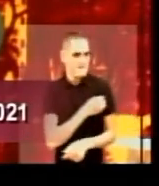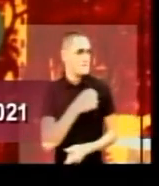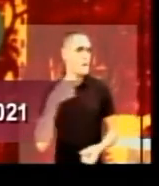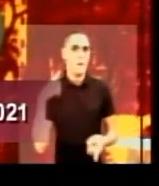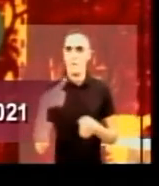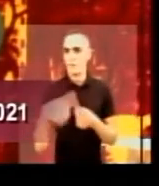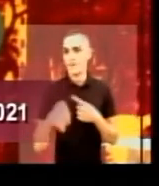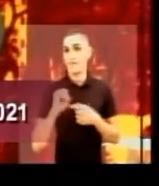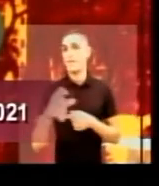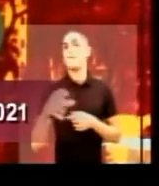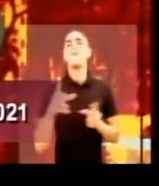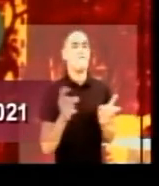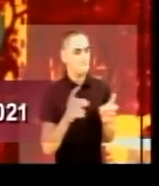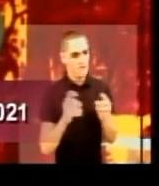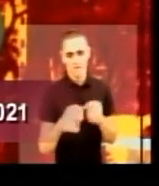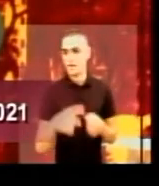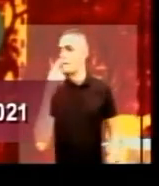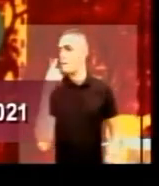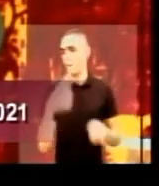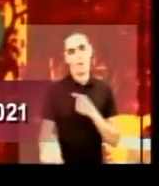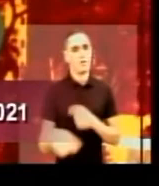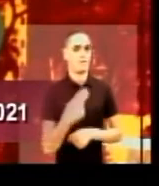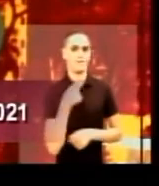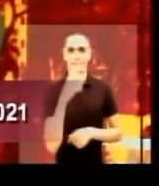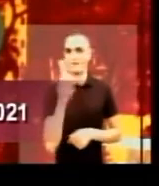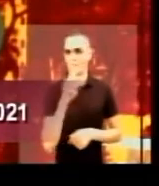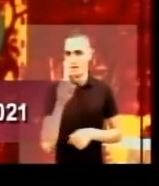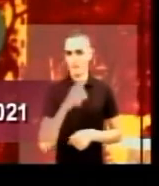proibidos, eles estão caracterizados como bar.